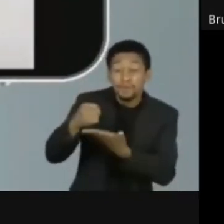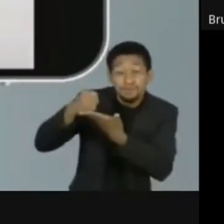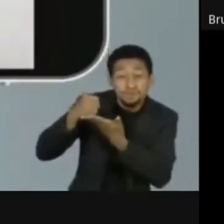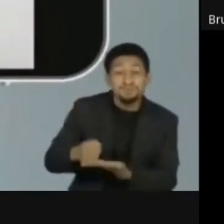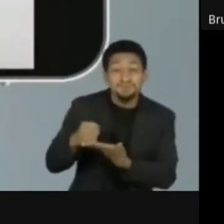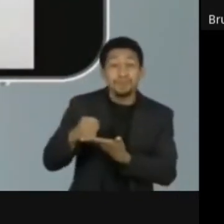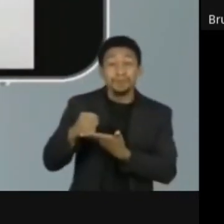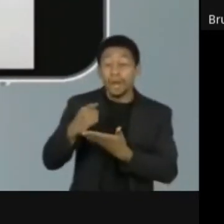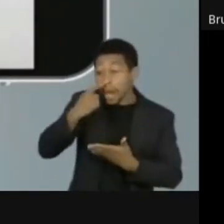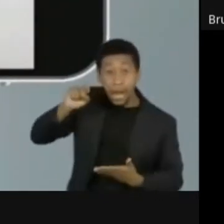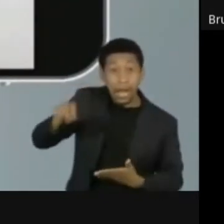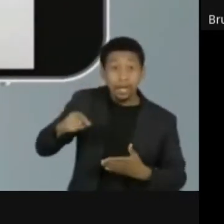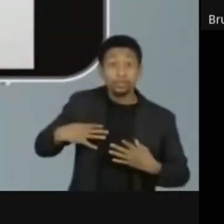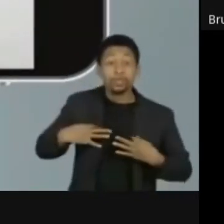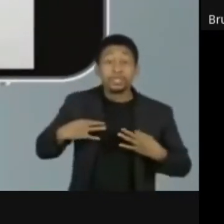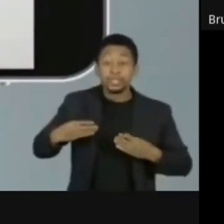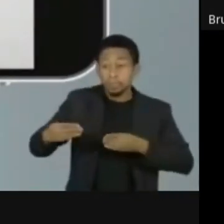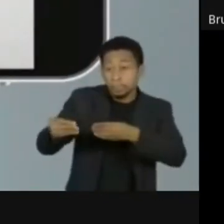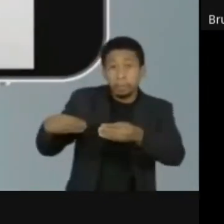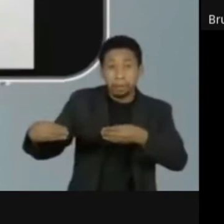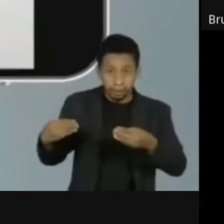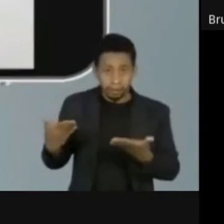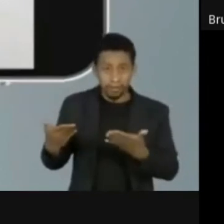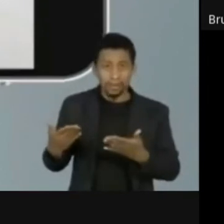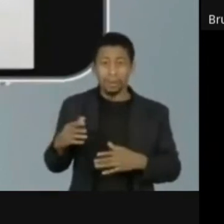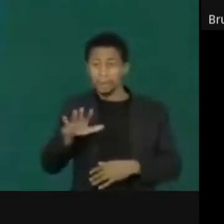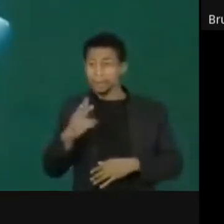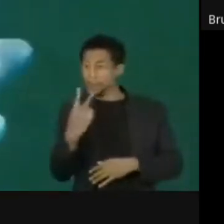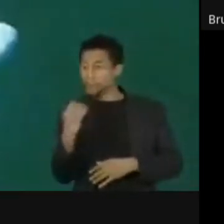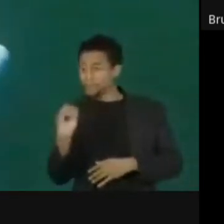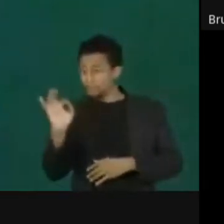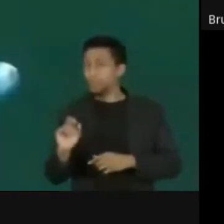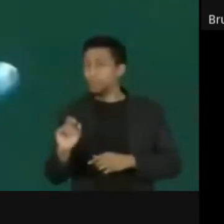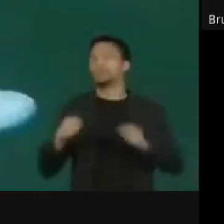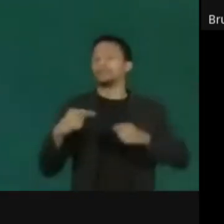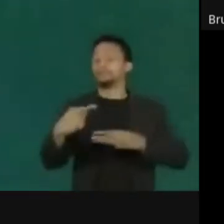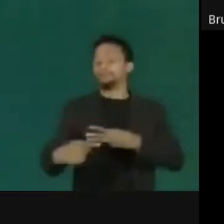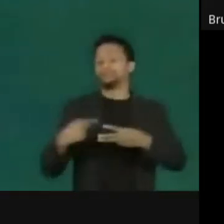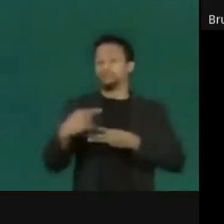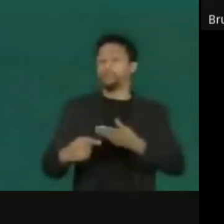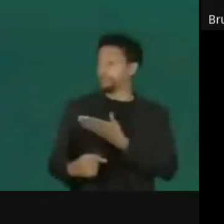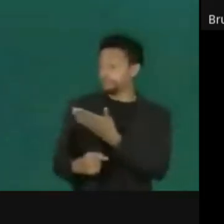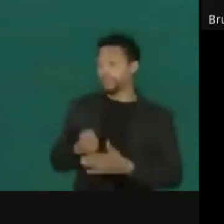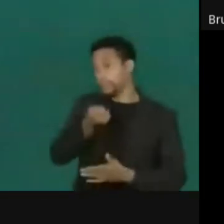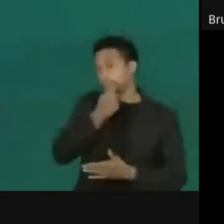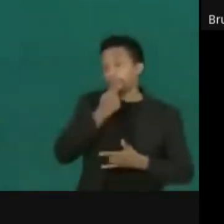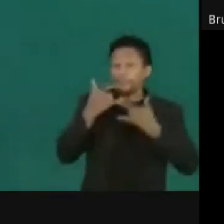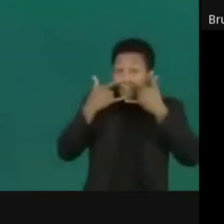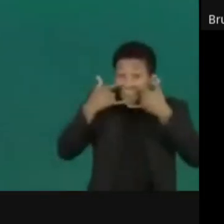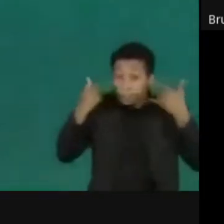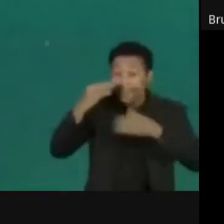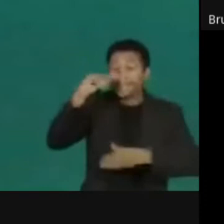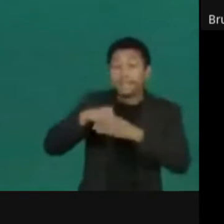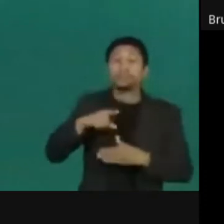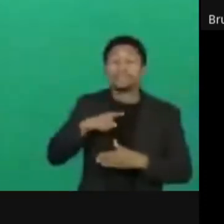E desse resíduo têxtil, só 20% a gente consegue reciclar. Uma máscara cirúrgica, por exemplo, que contém plástico, pode